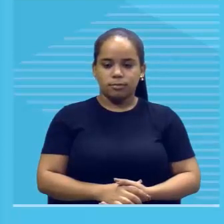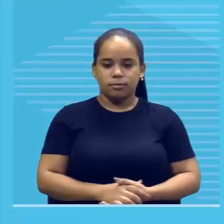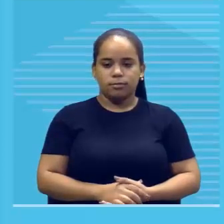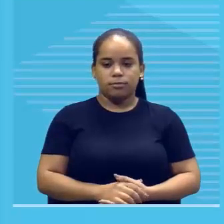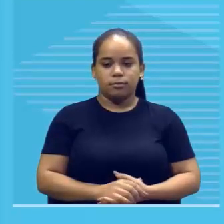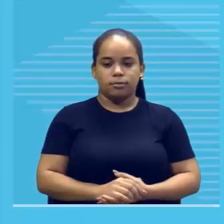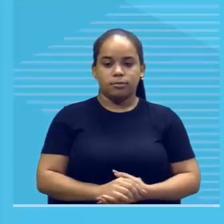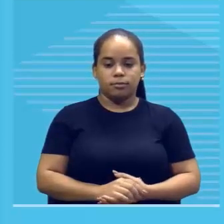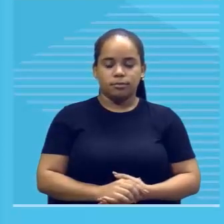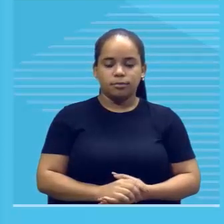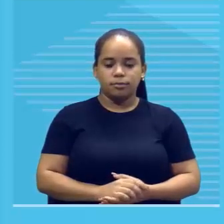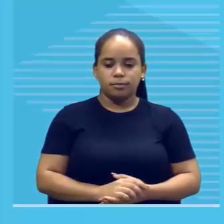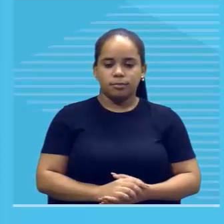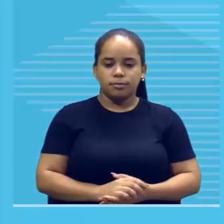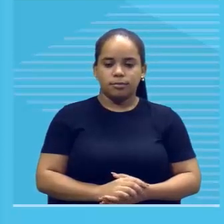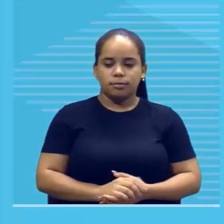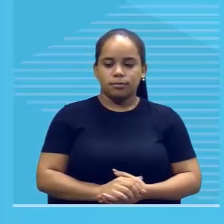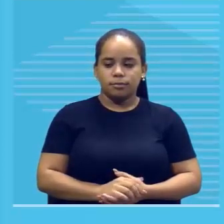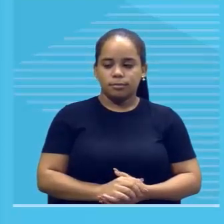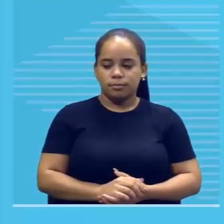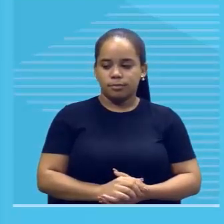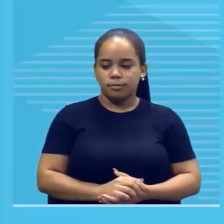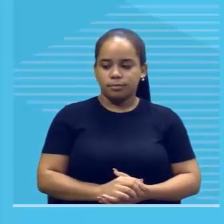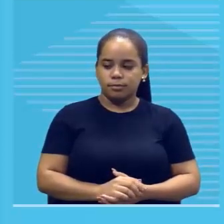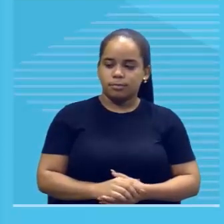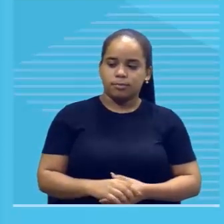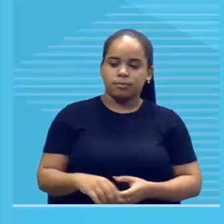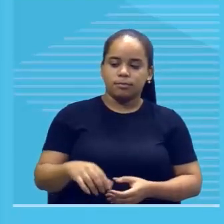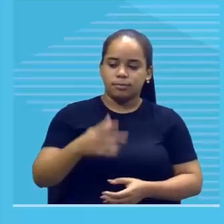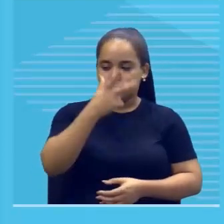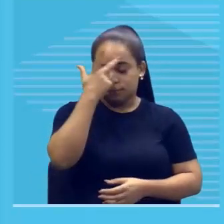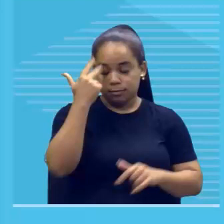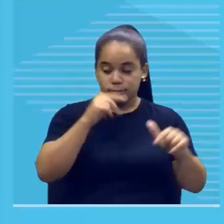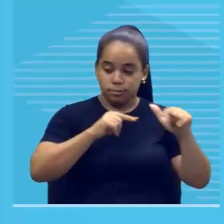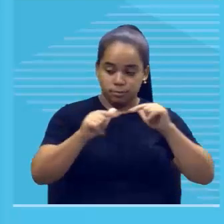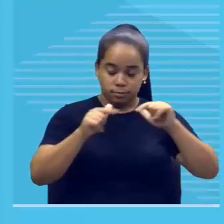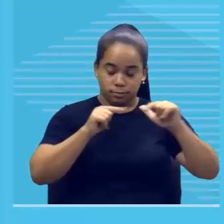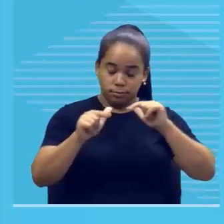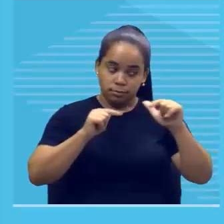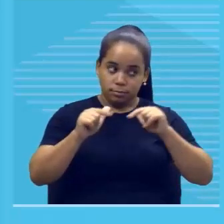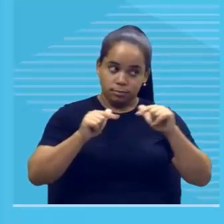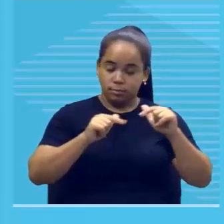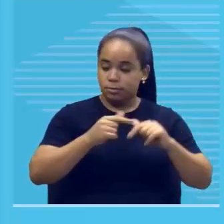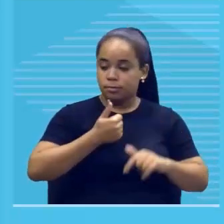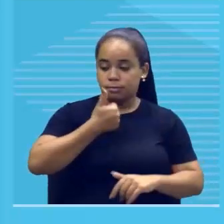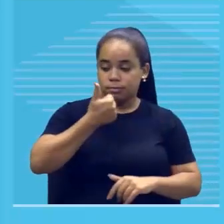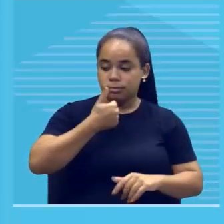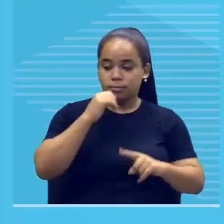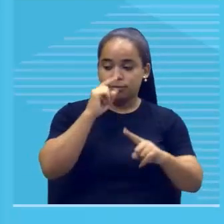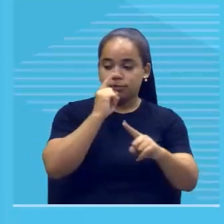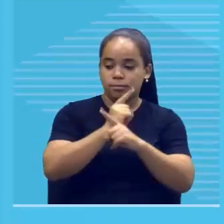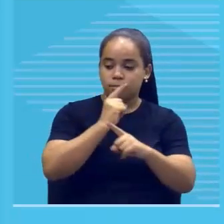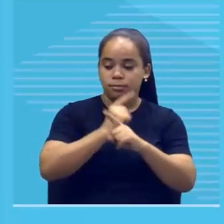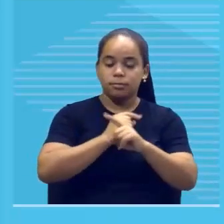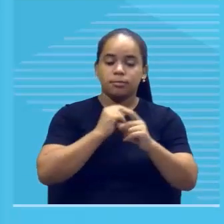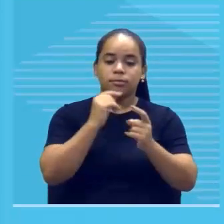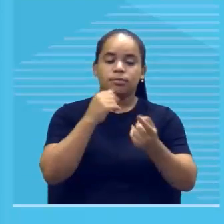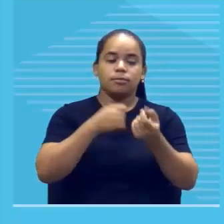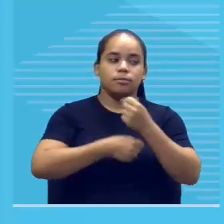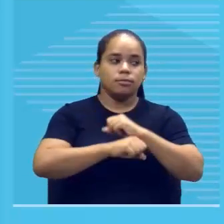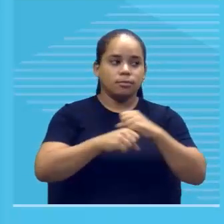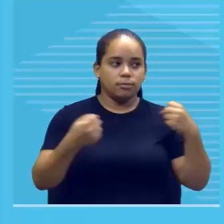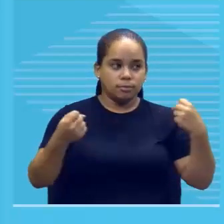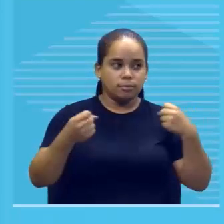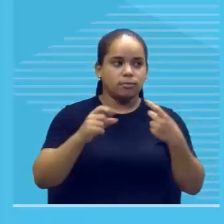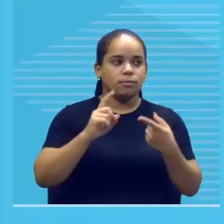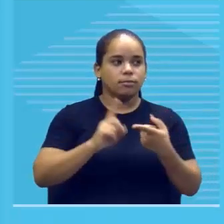ei ei jovens mora aqui ó Operários um primeiro identificar as grandezas tá